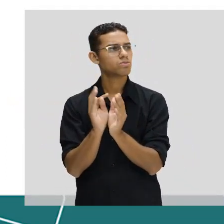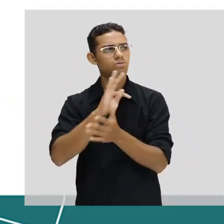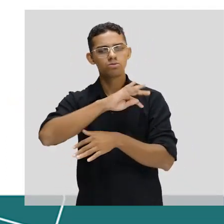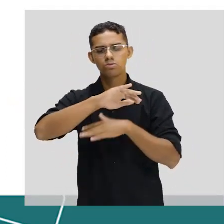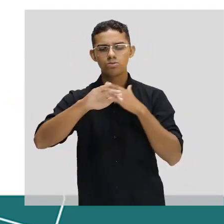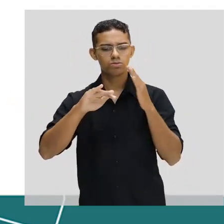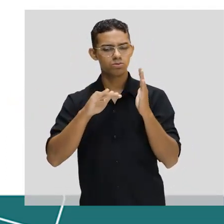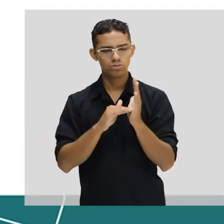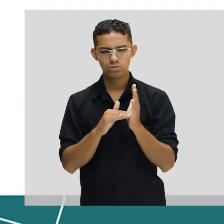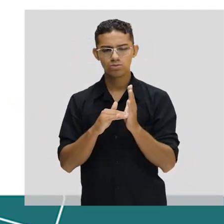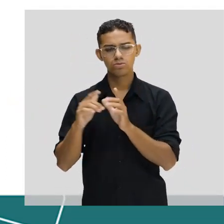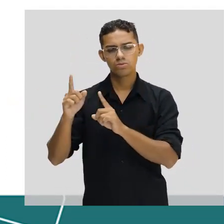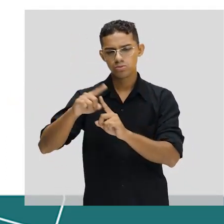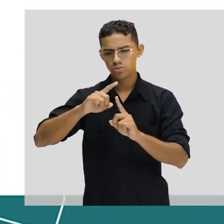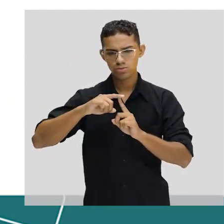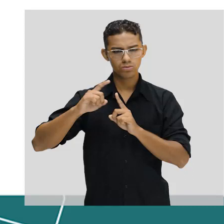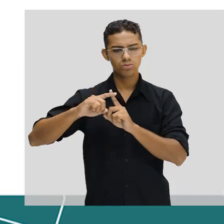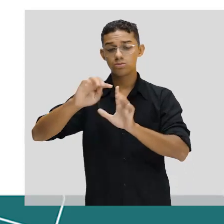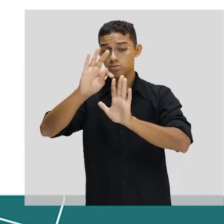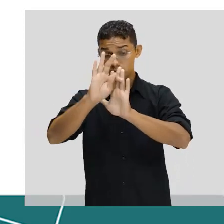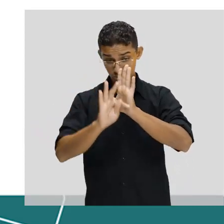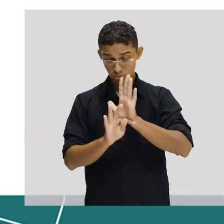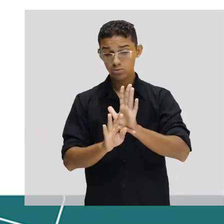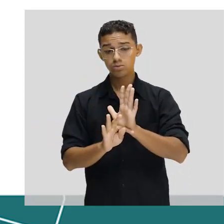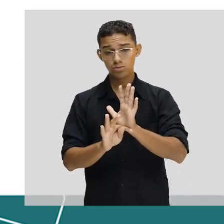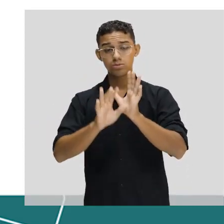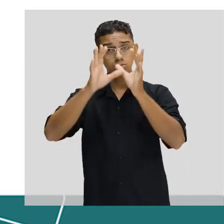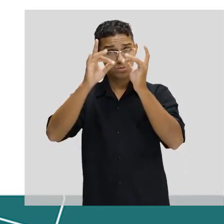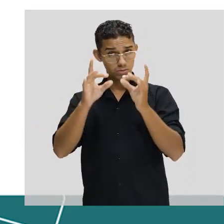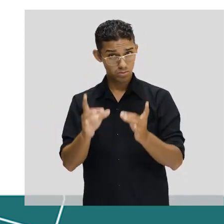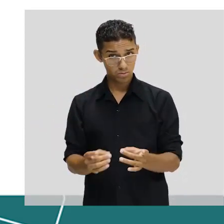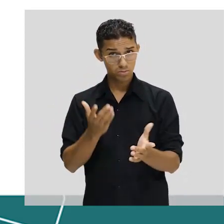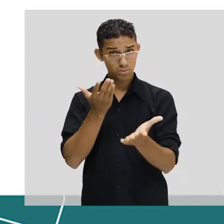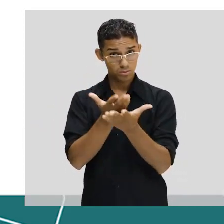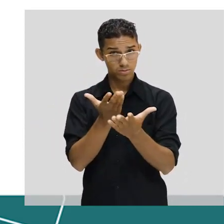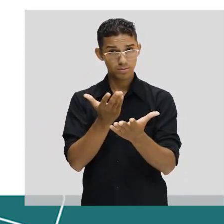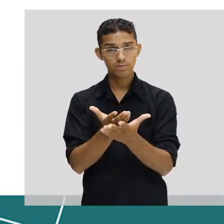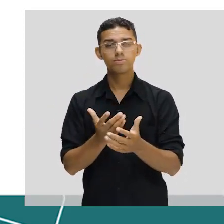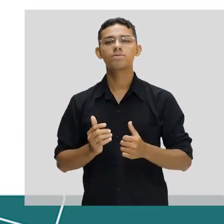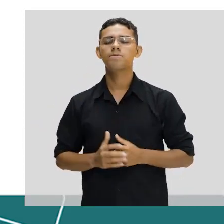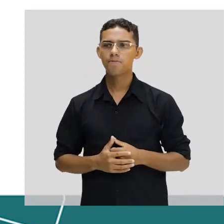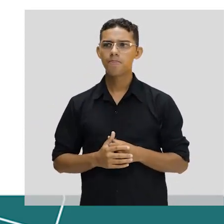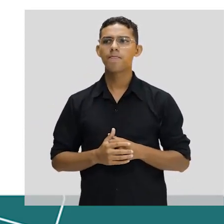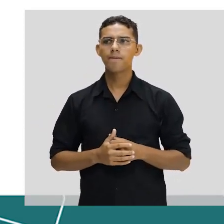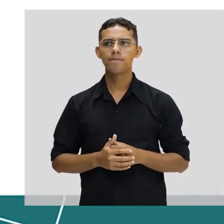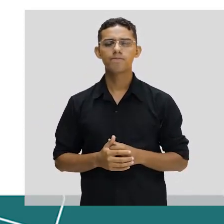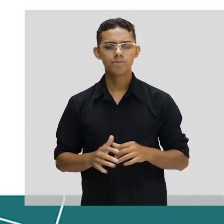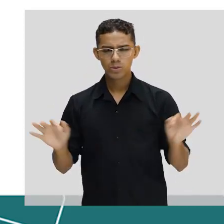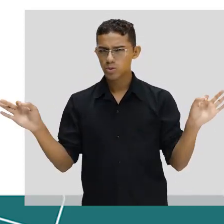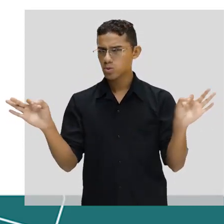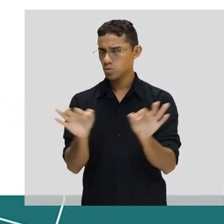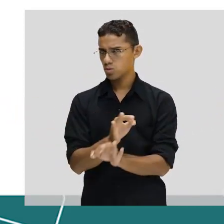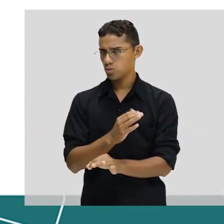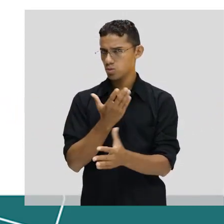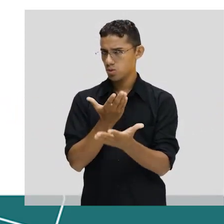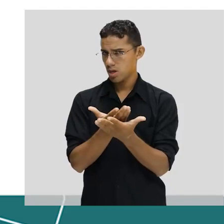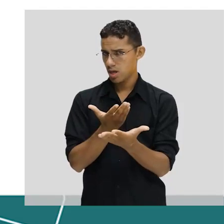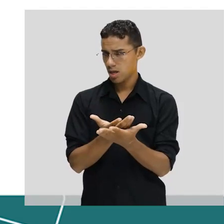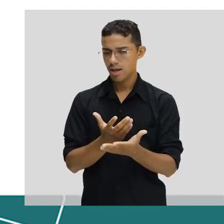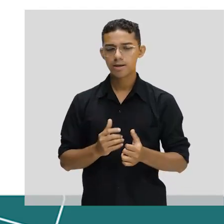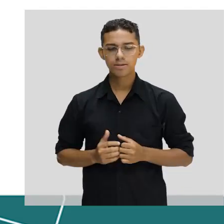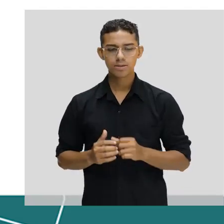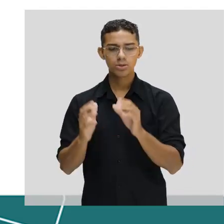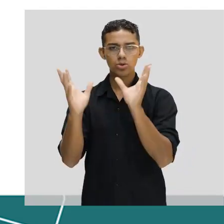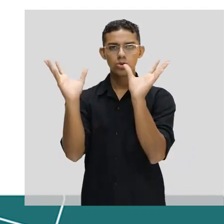tipos textuais, mas nós ainda vamos ter uma aula para a gente tratar disso de forma mais específica. Então, só para a gente encerrar a nossa aula, eu trouxe